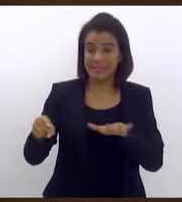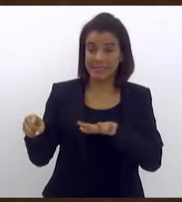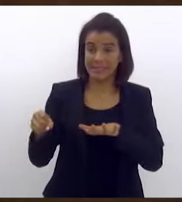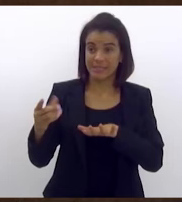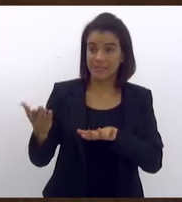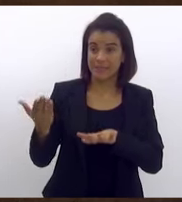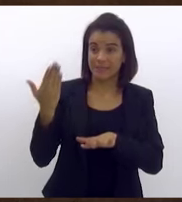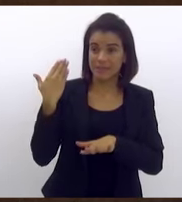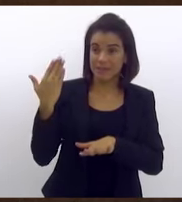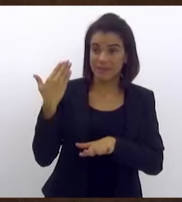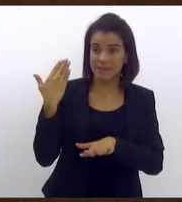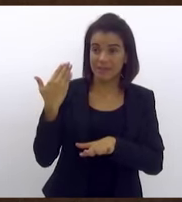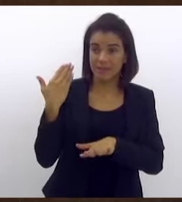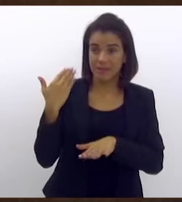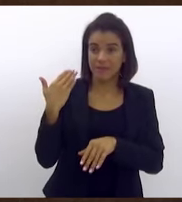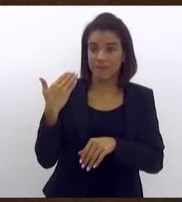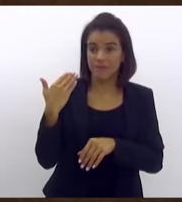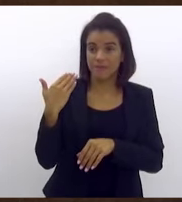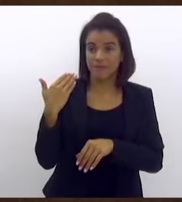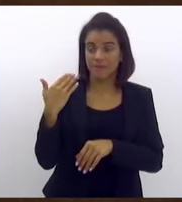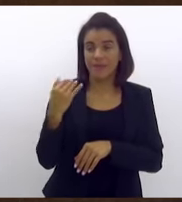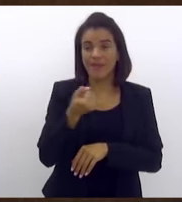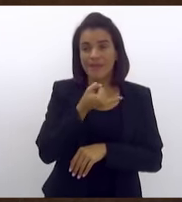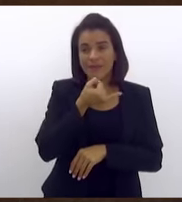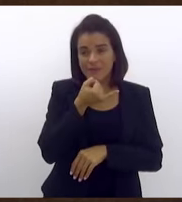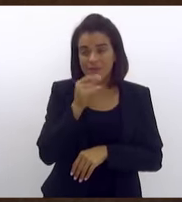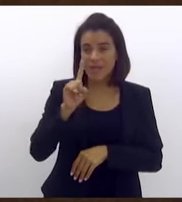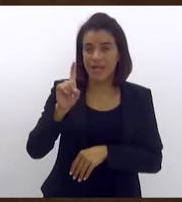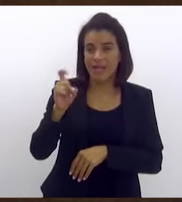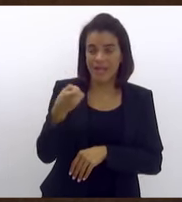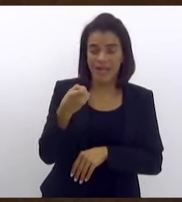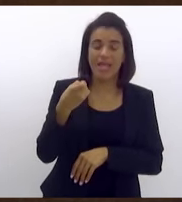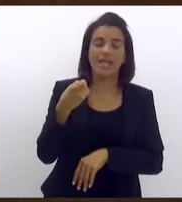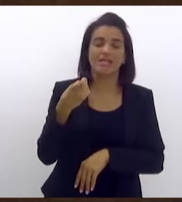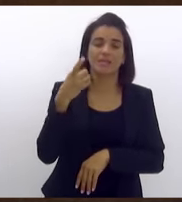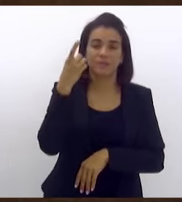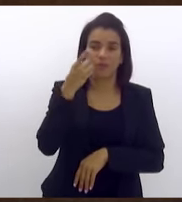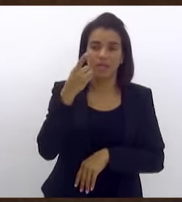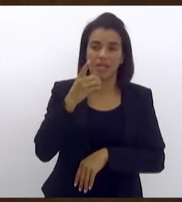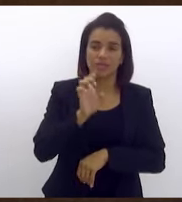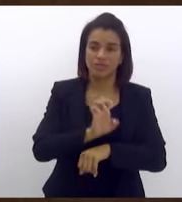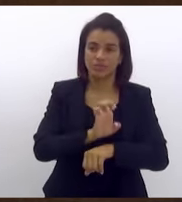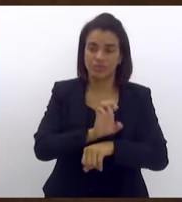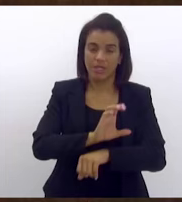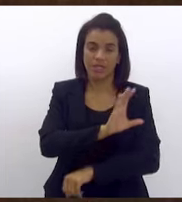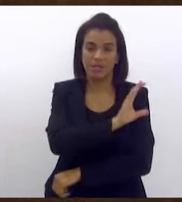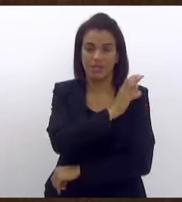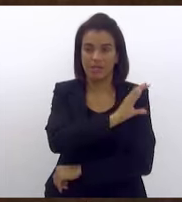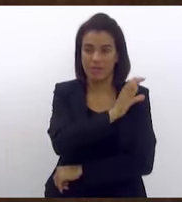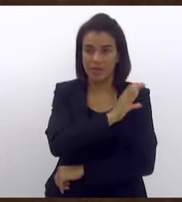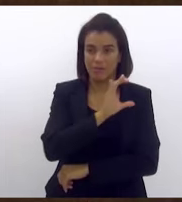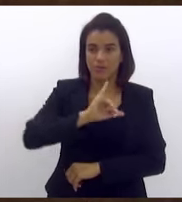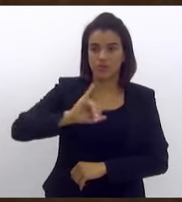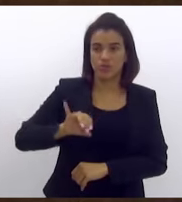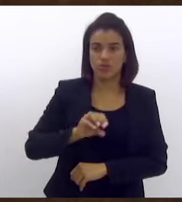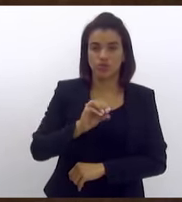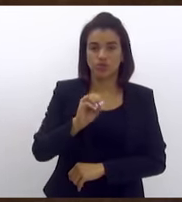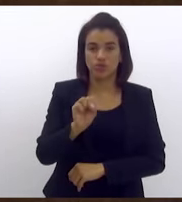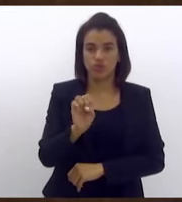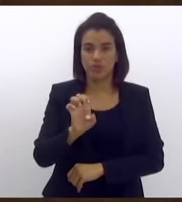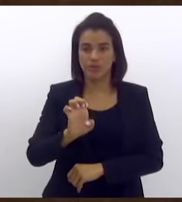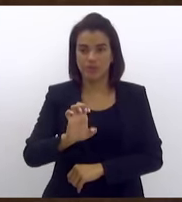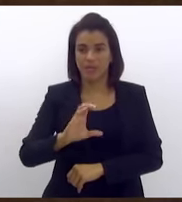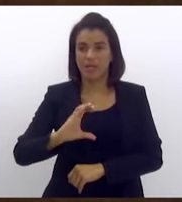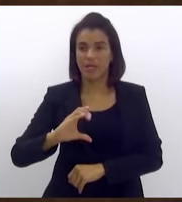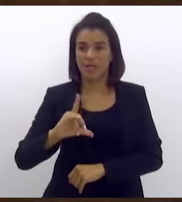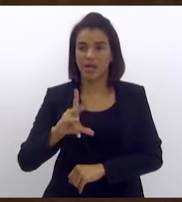passada, infelizmente, o ex-deputado campista, deputado estadual de Campos, José Cláudio,